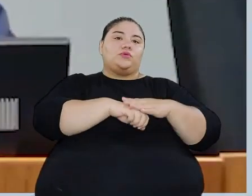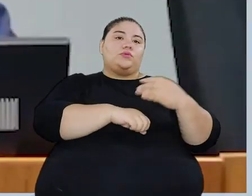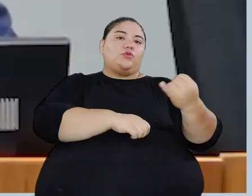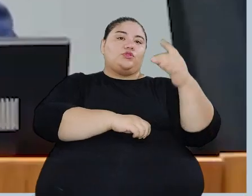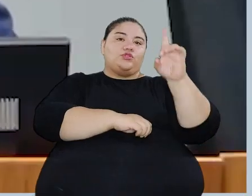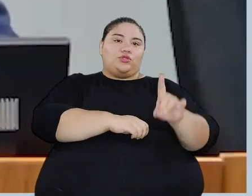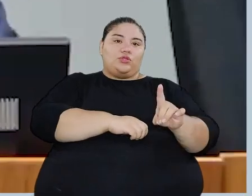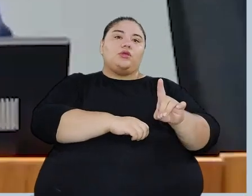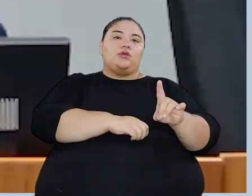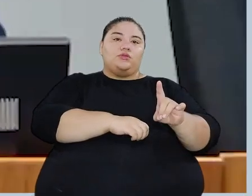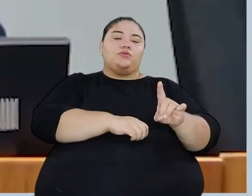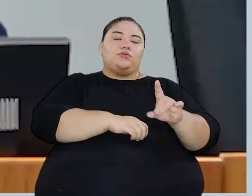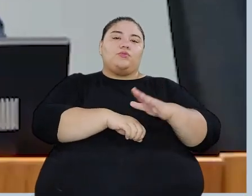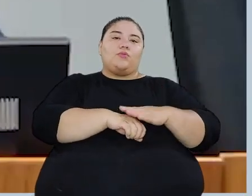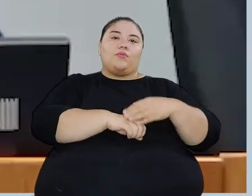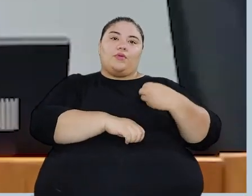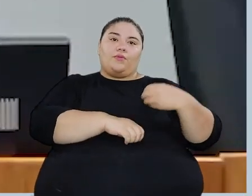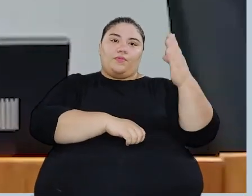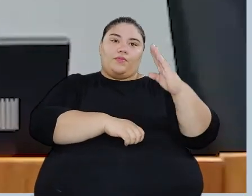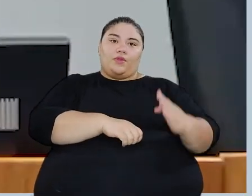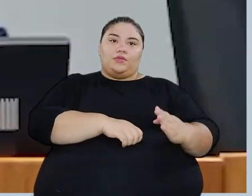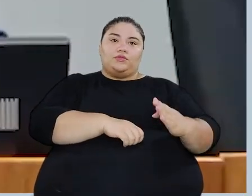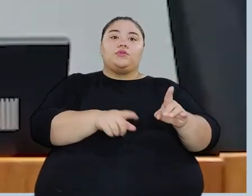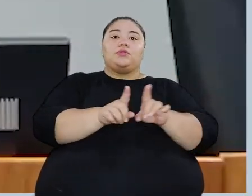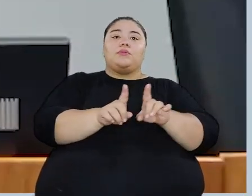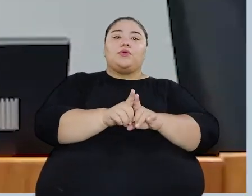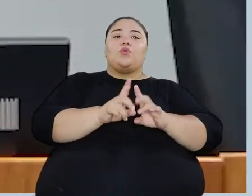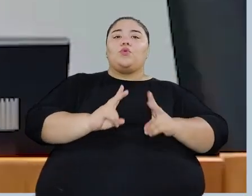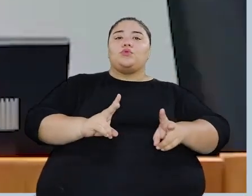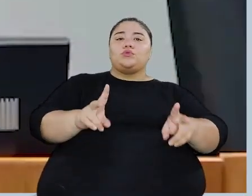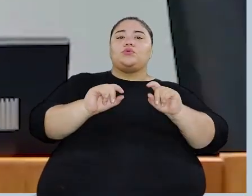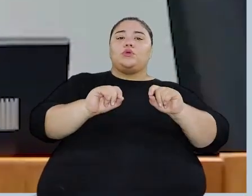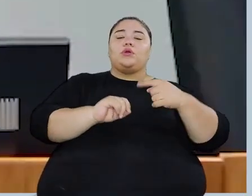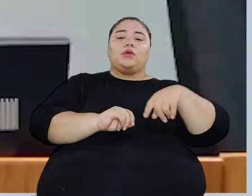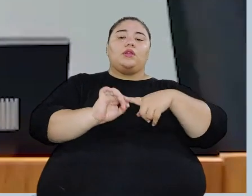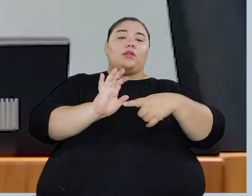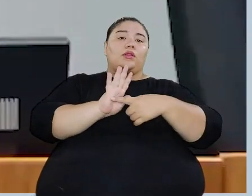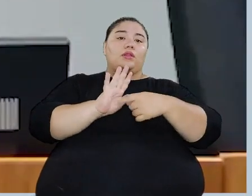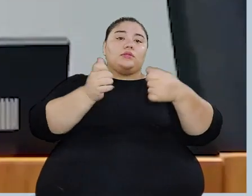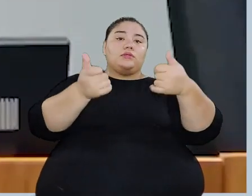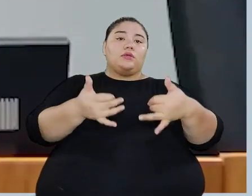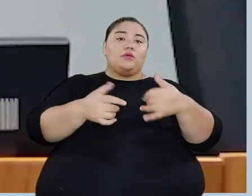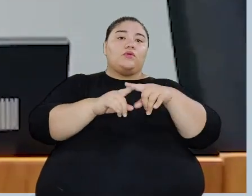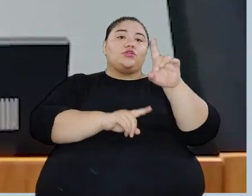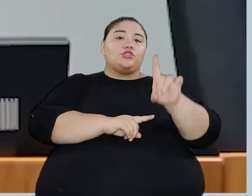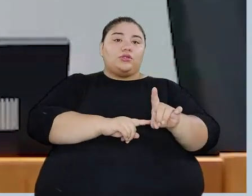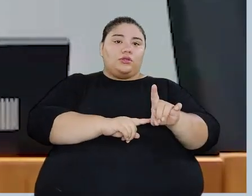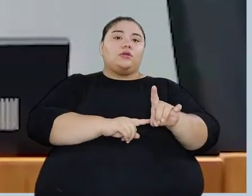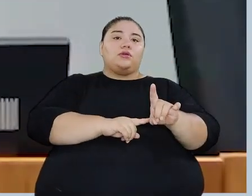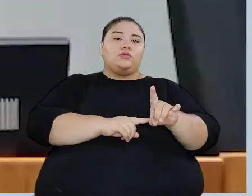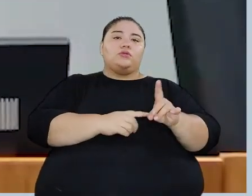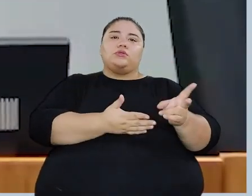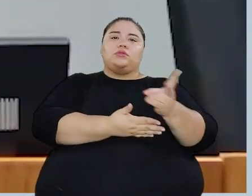direito privado da atualidade no Brasil. E sem mais delongas, eu queria também destacar, claro, como tudo no direito